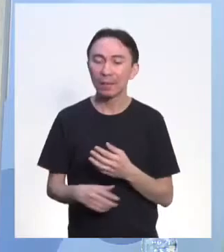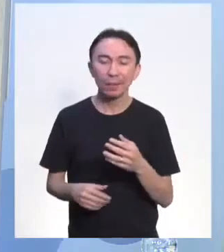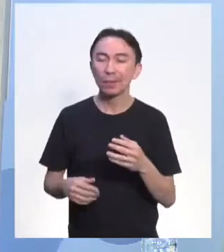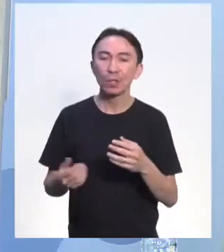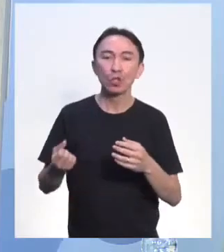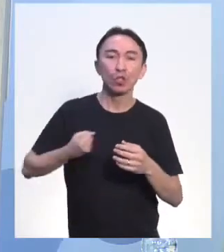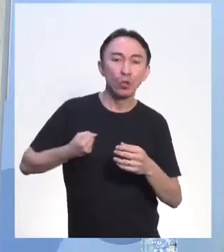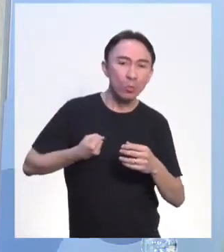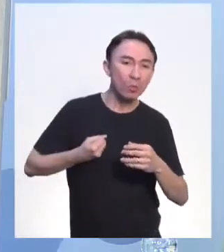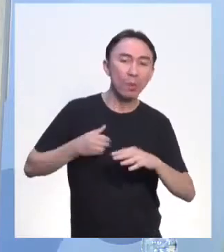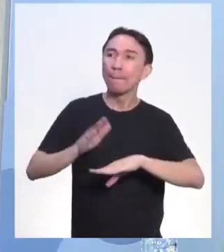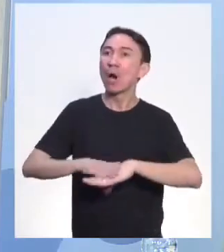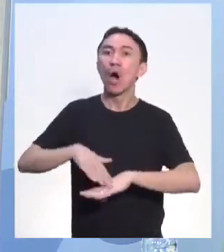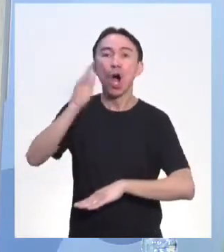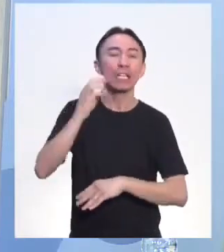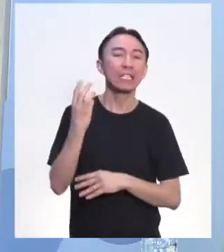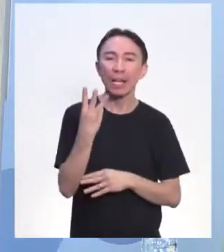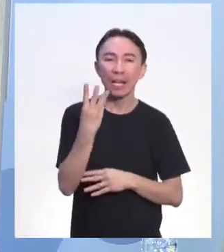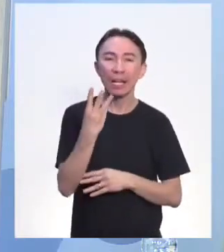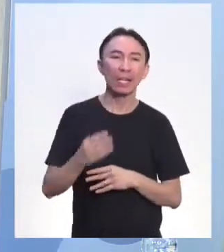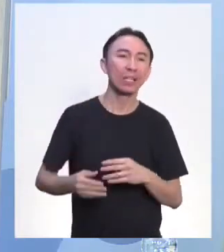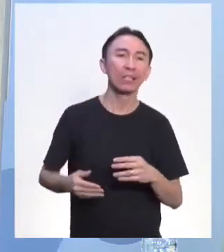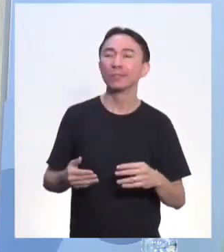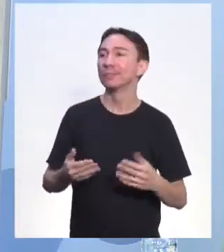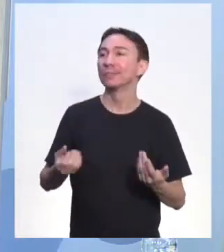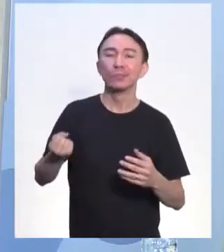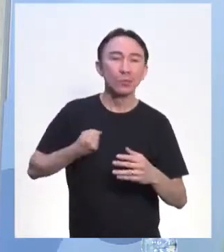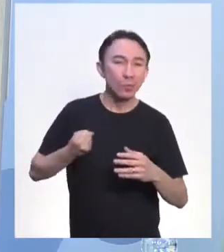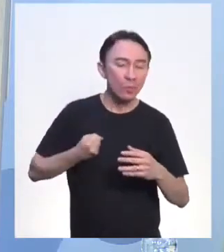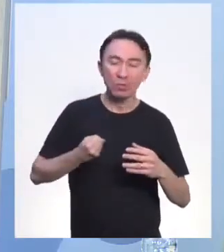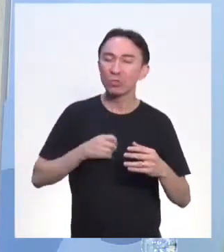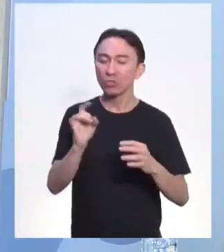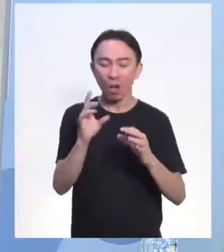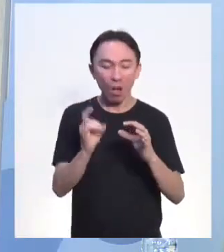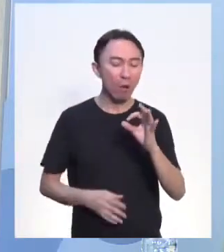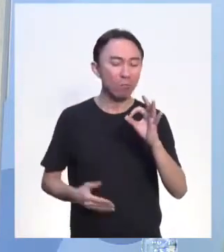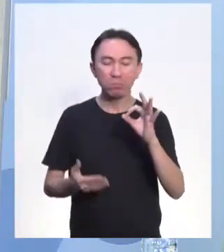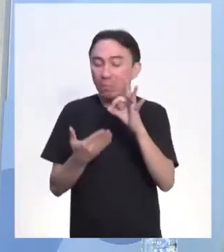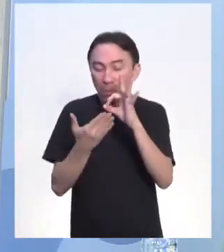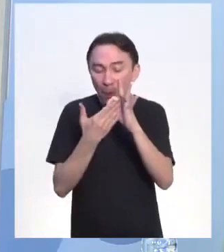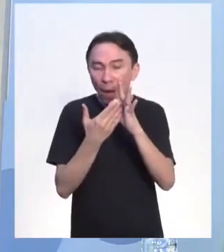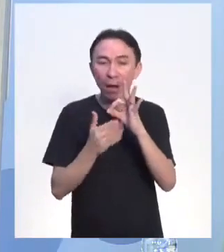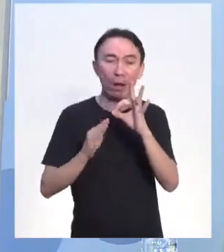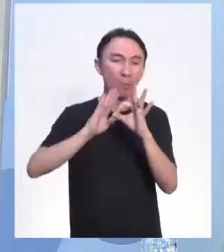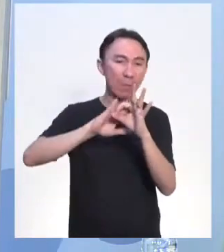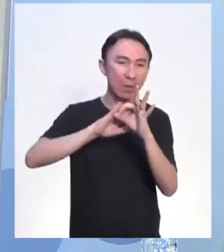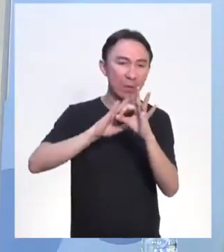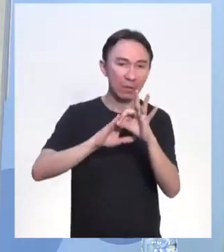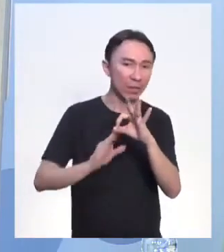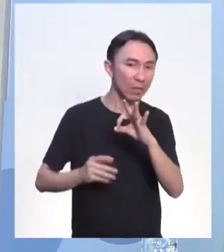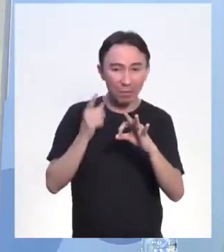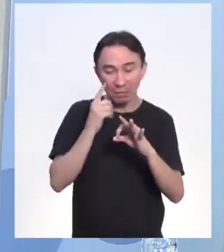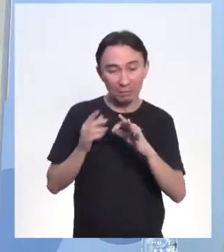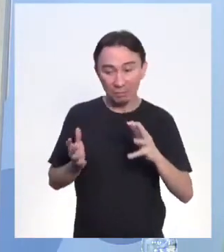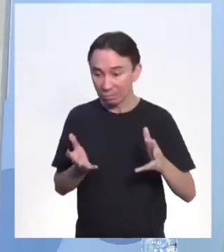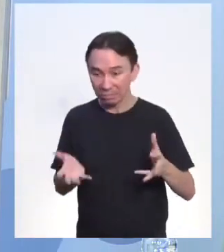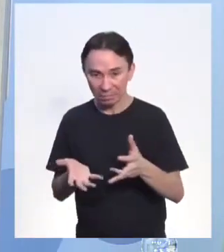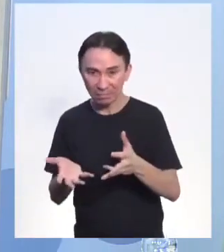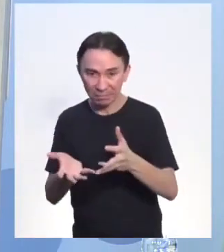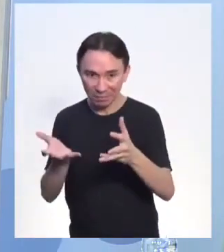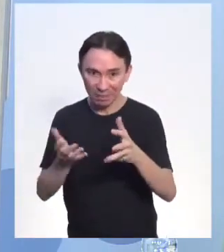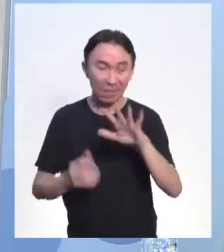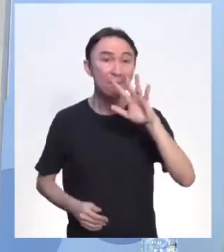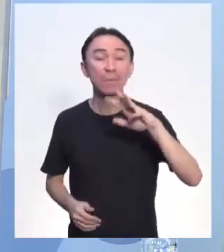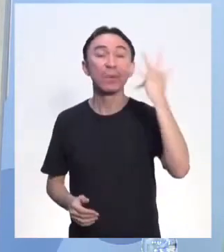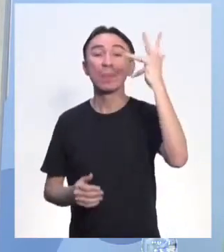eu quero que você pegue números pares, eu quero que você pegue só face e cara, ou eu quero duas caras. Eu vou te direcionar para o evento que eu quero. Esse evento